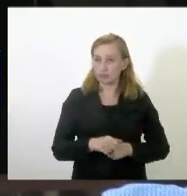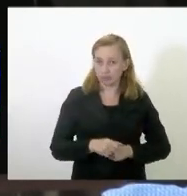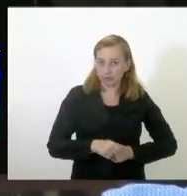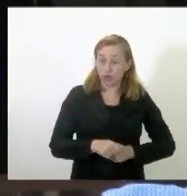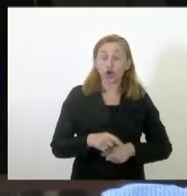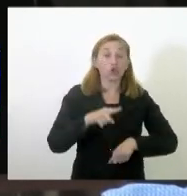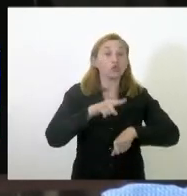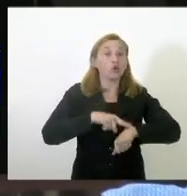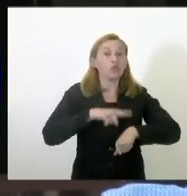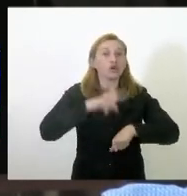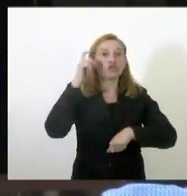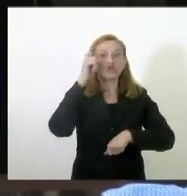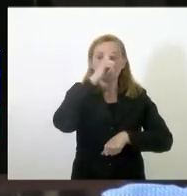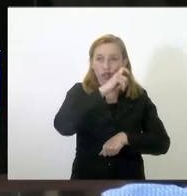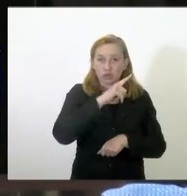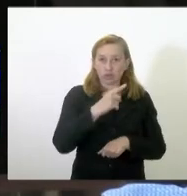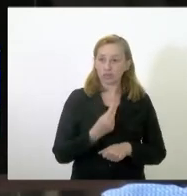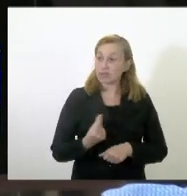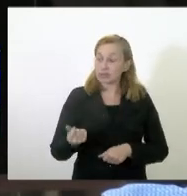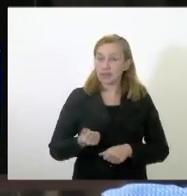as situações precisem